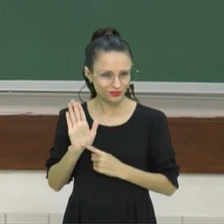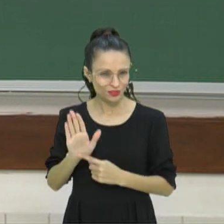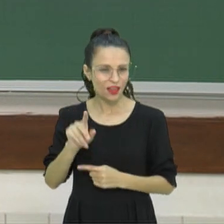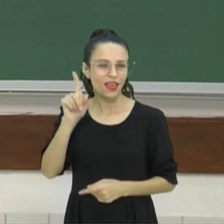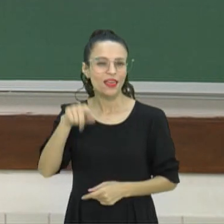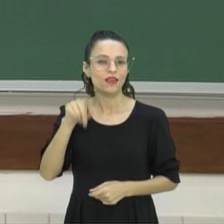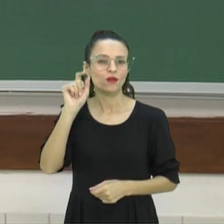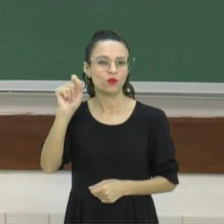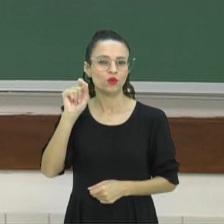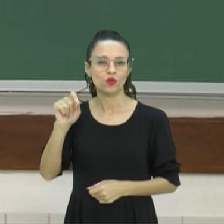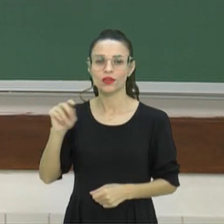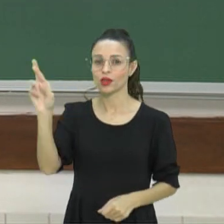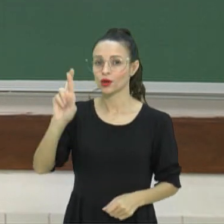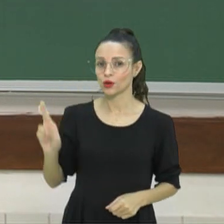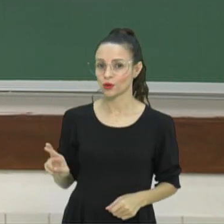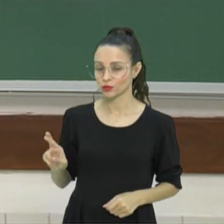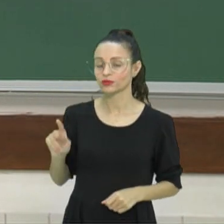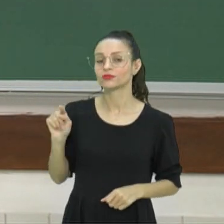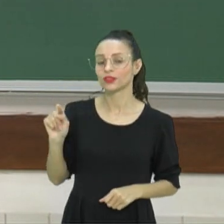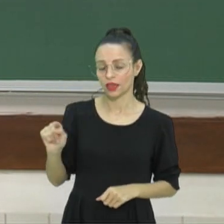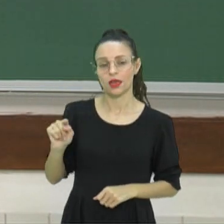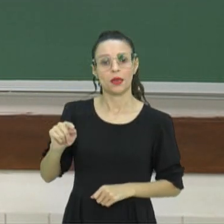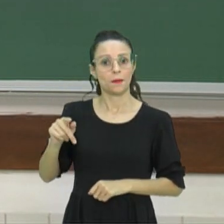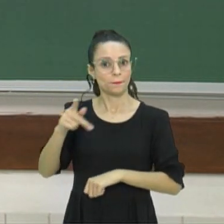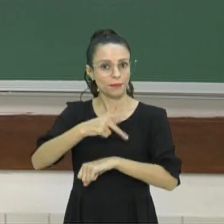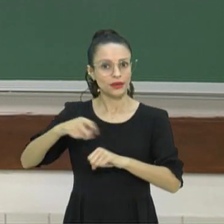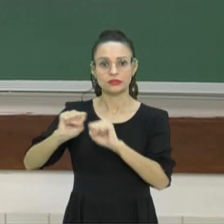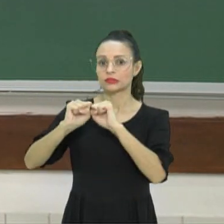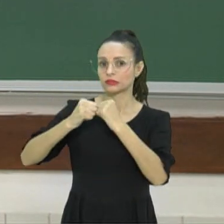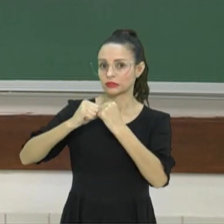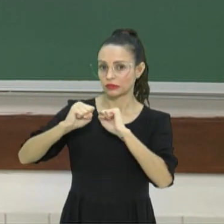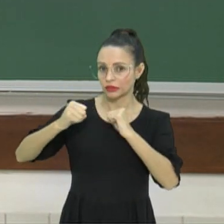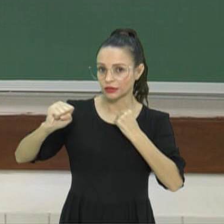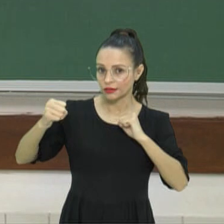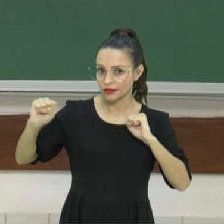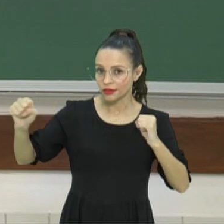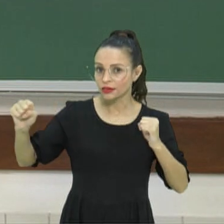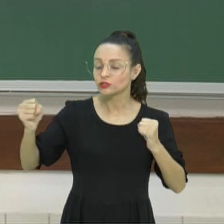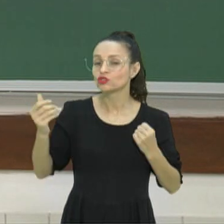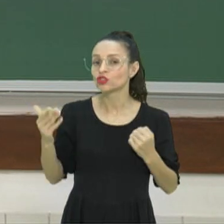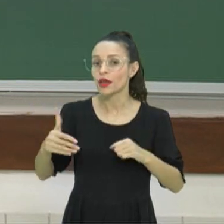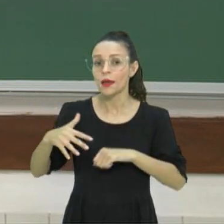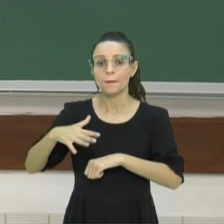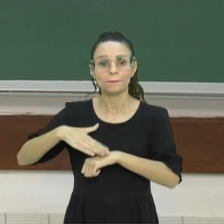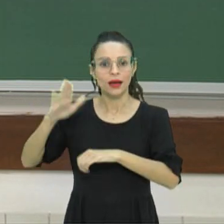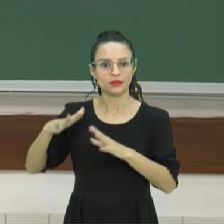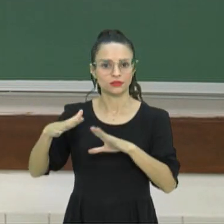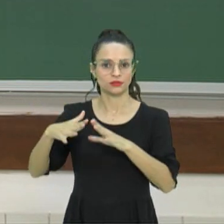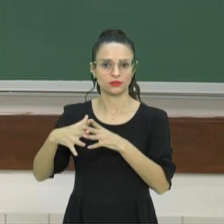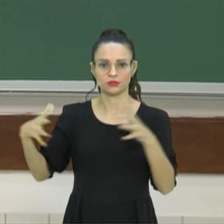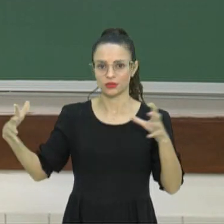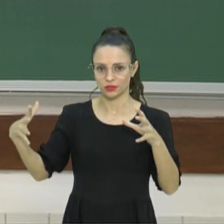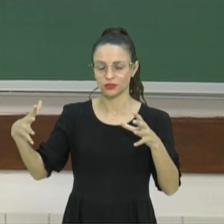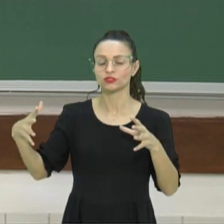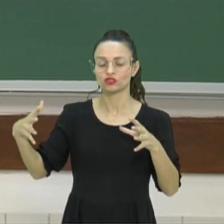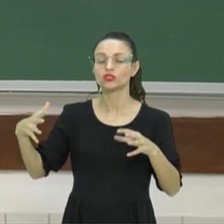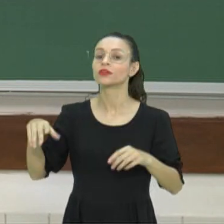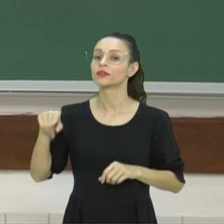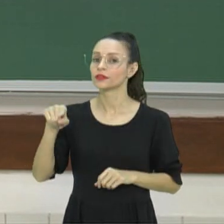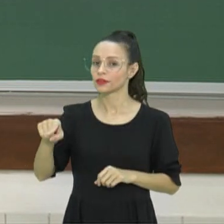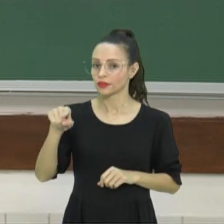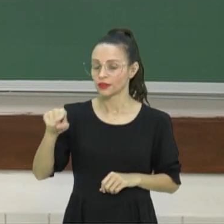foi justamente para a Rússia, que é um país grande, afinal é o maior em extensão territorial, e